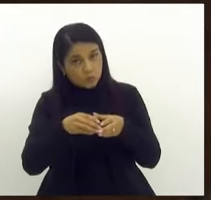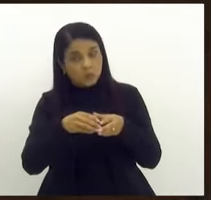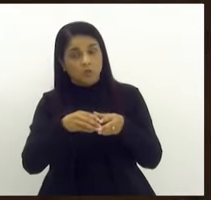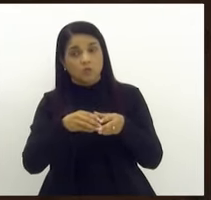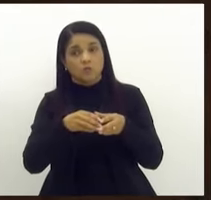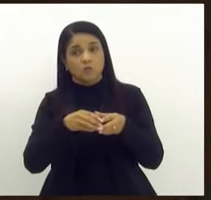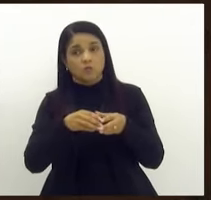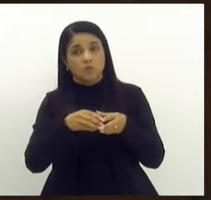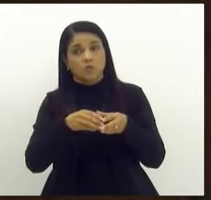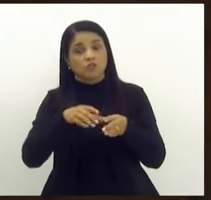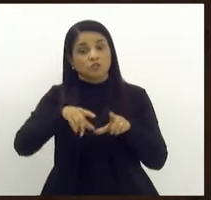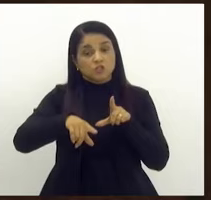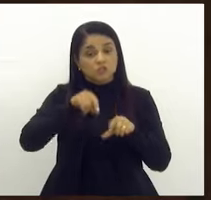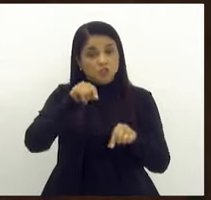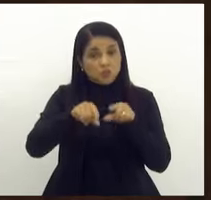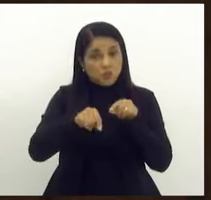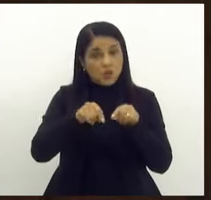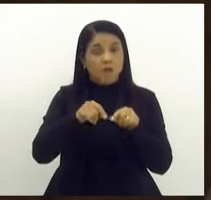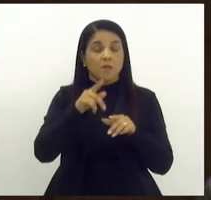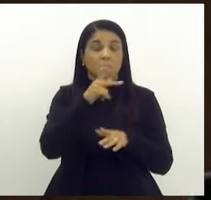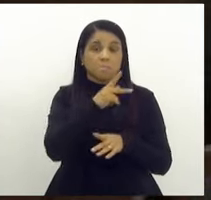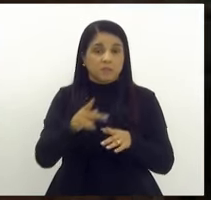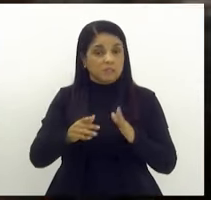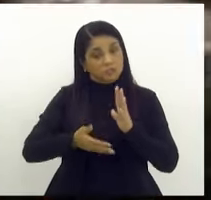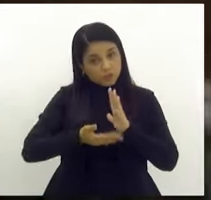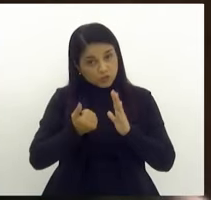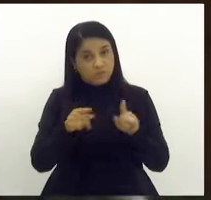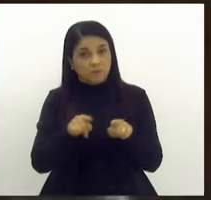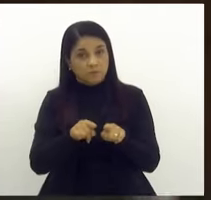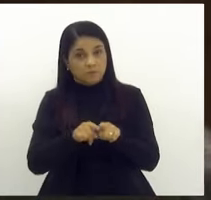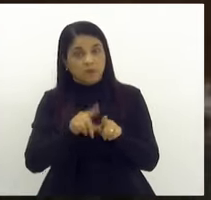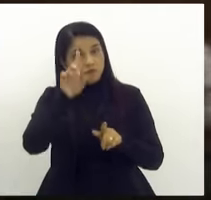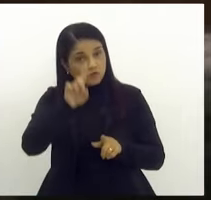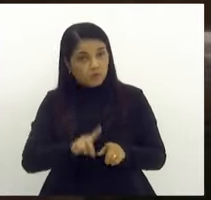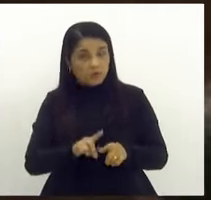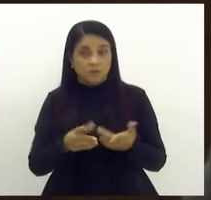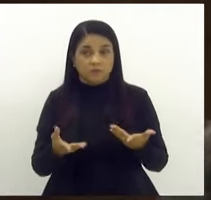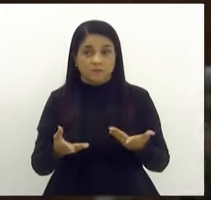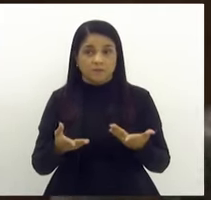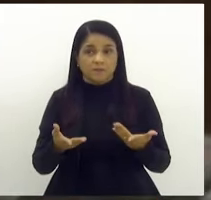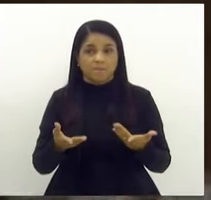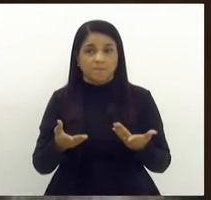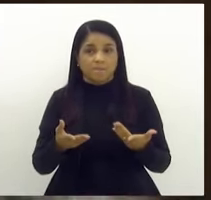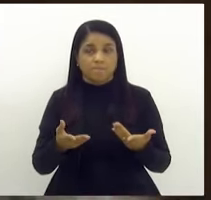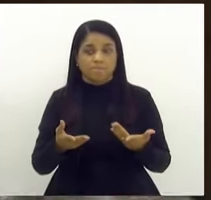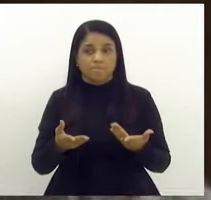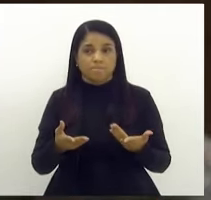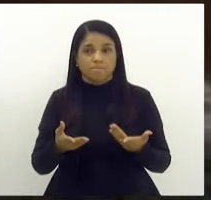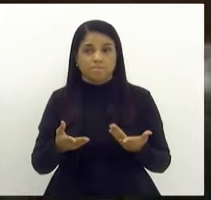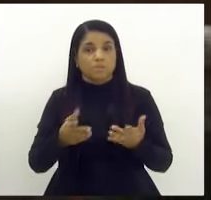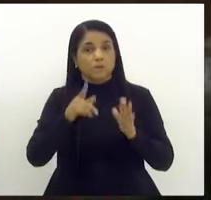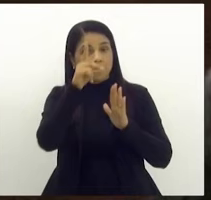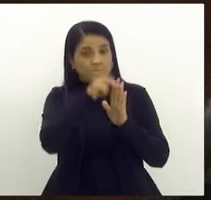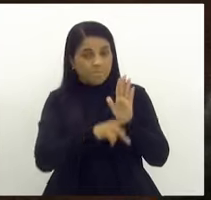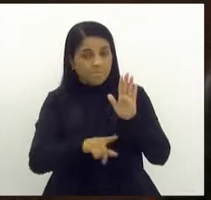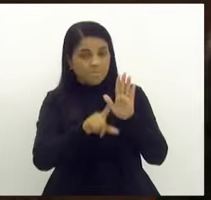poder de escolher o seu presidente eh além de tudo essa esse PLC como tá